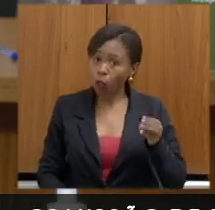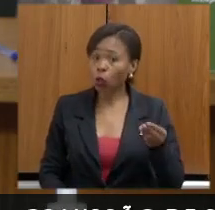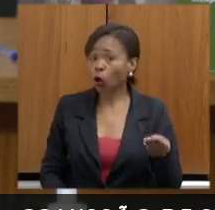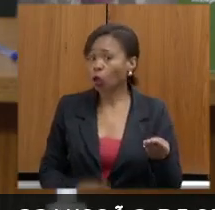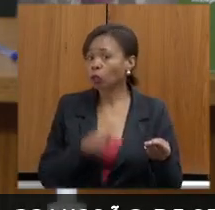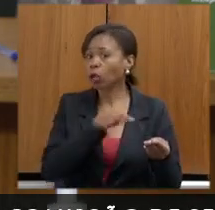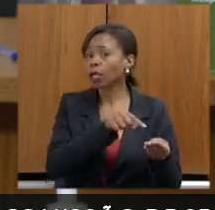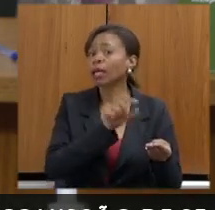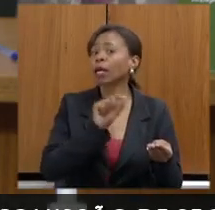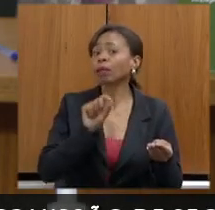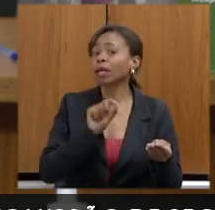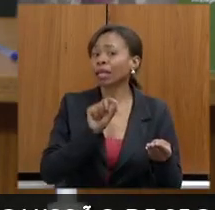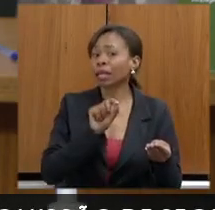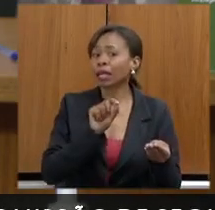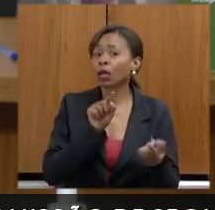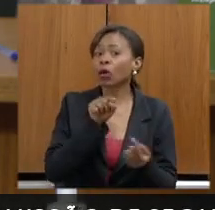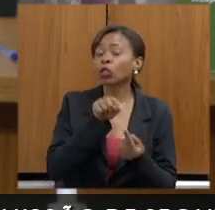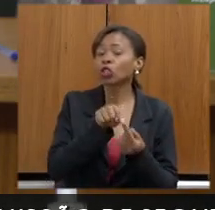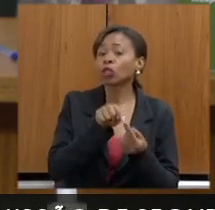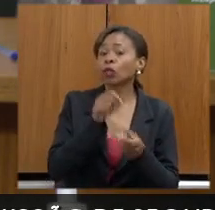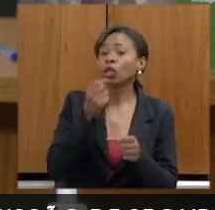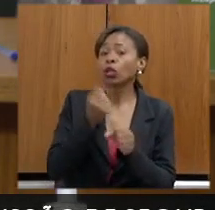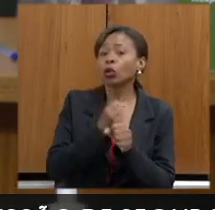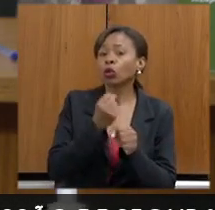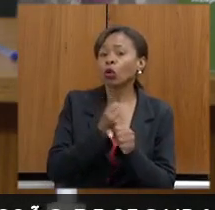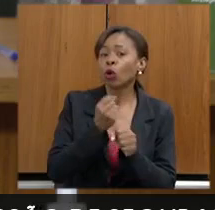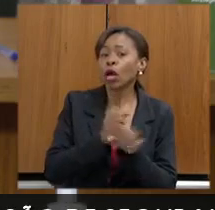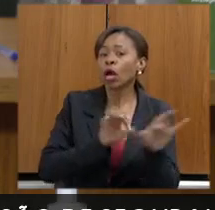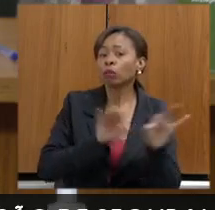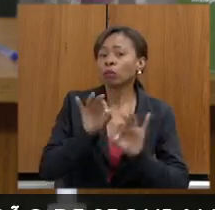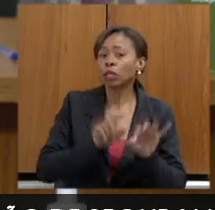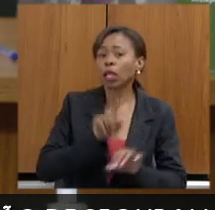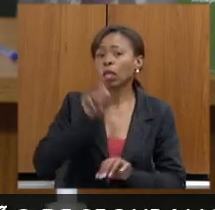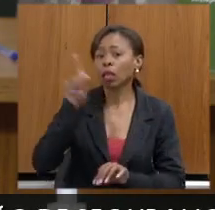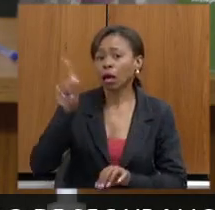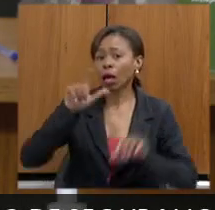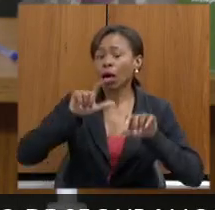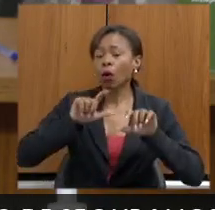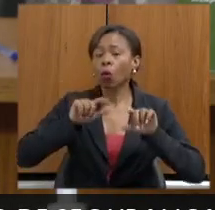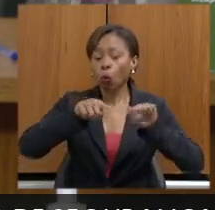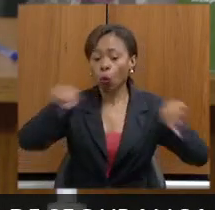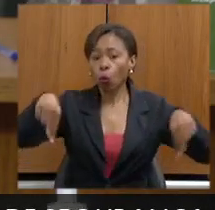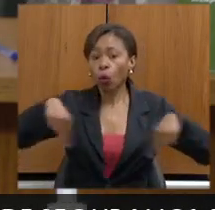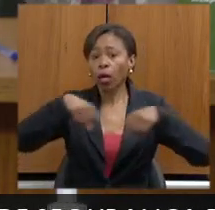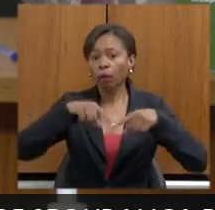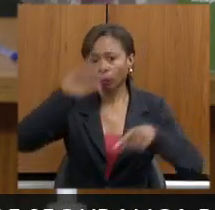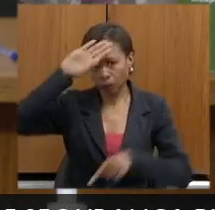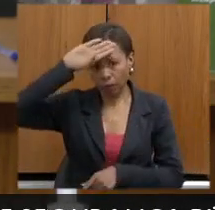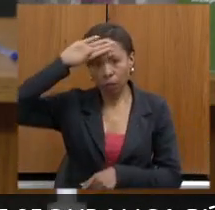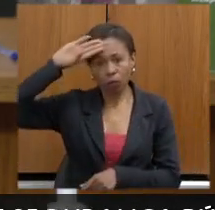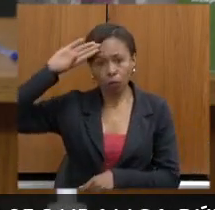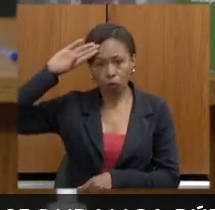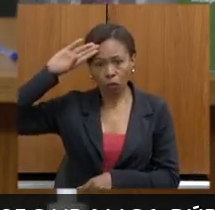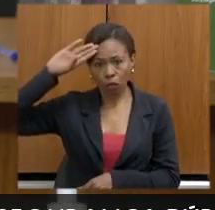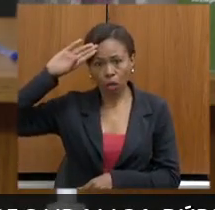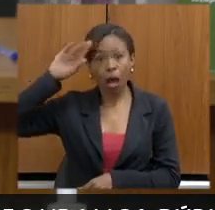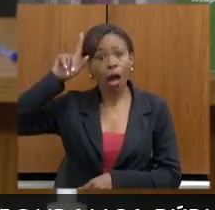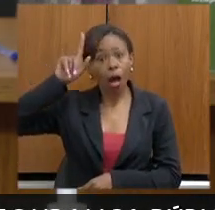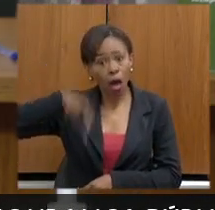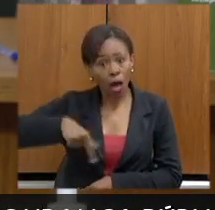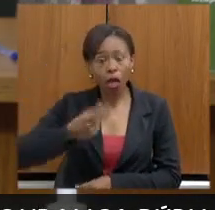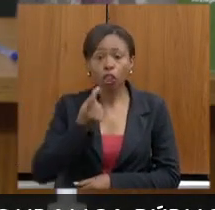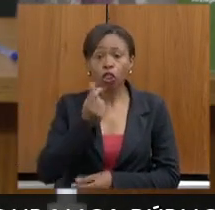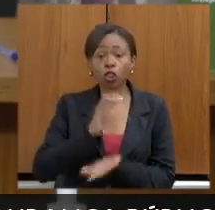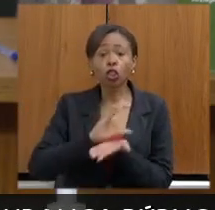aquisição do campus Pampulha isso é fruto de recurso oriundo do acordo da